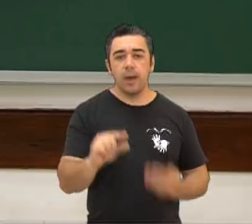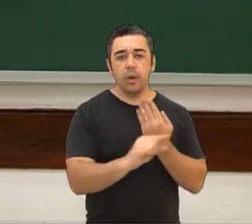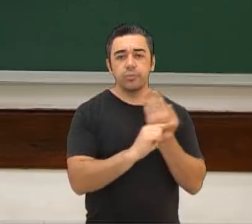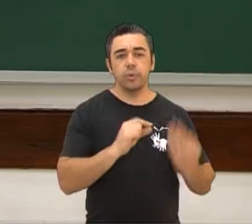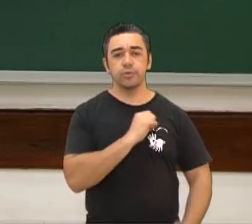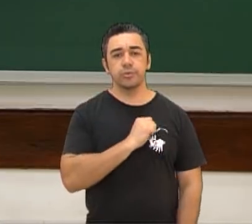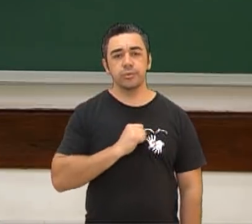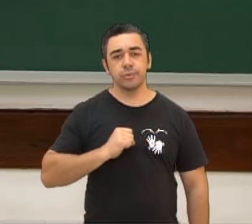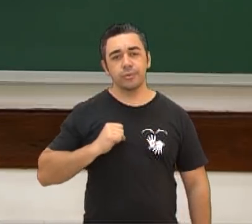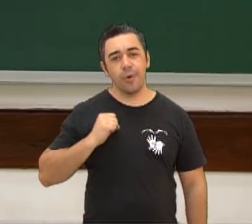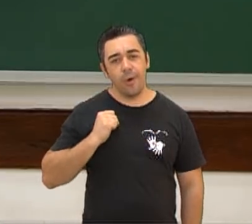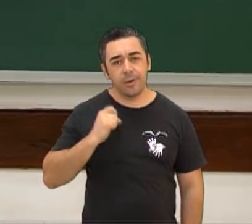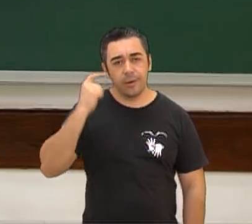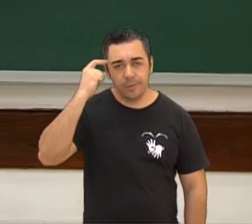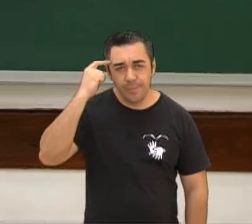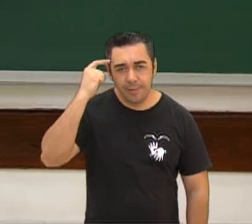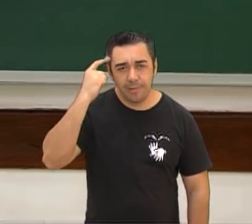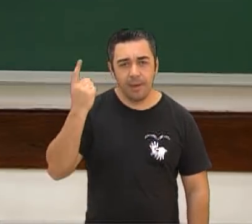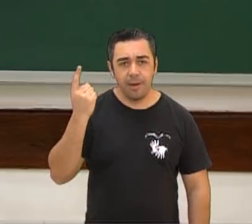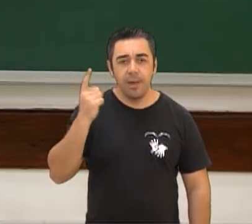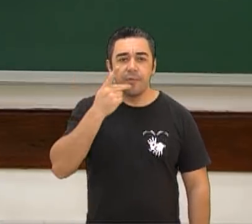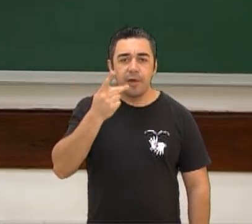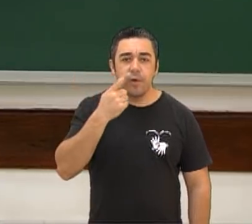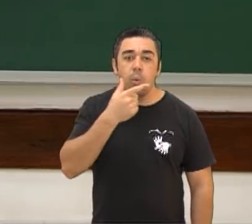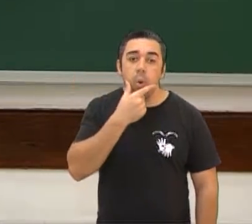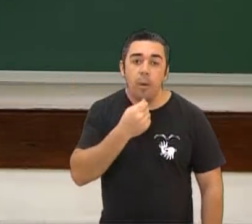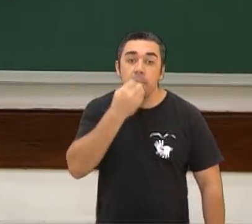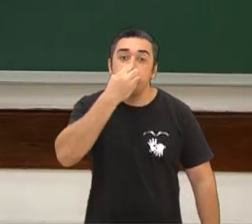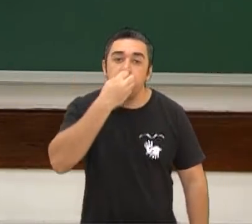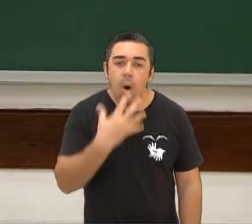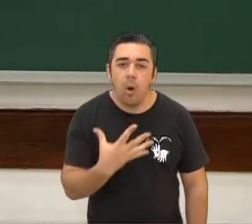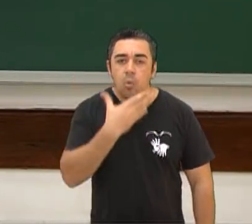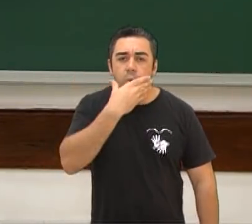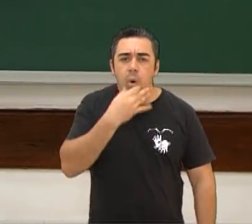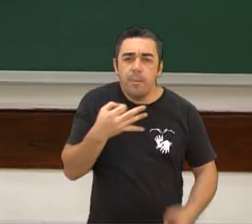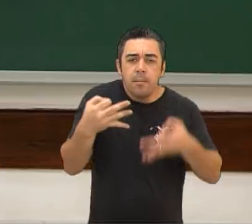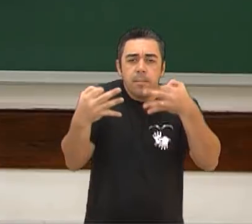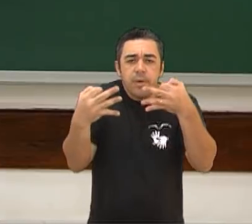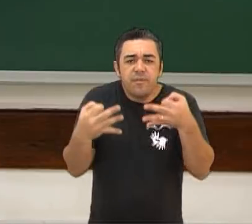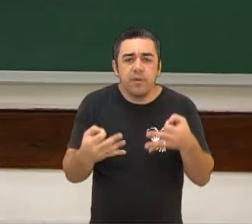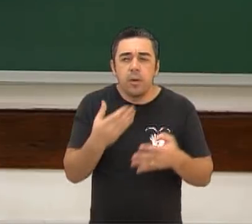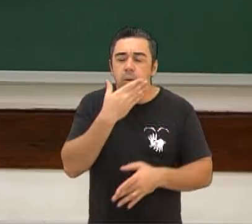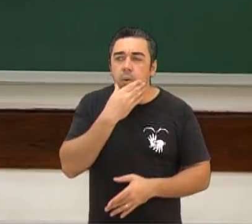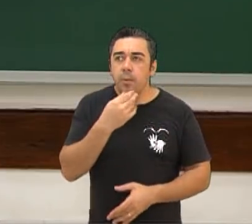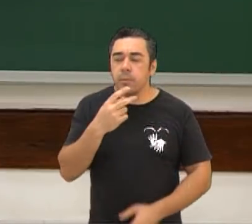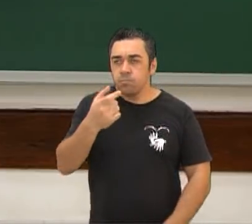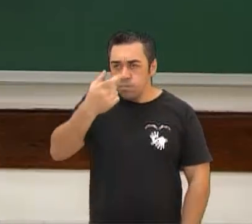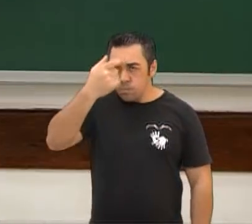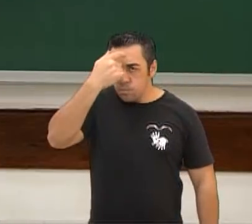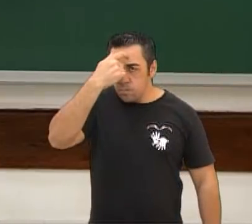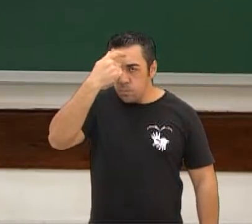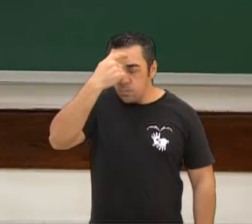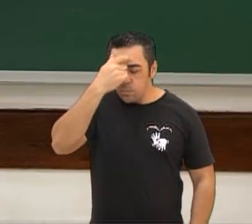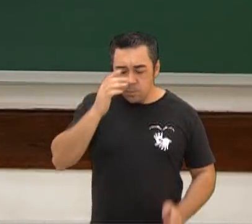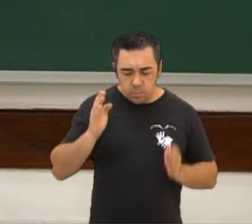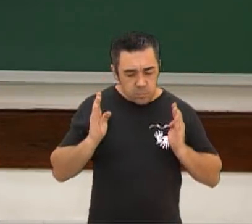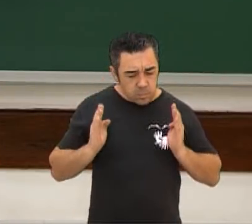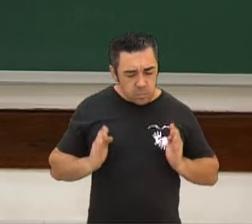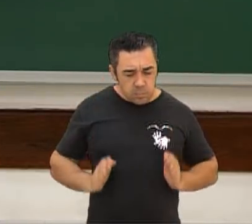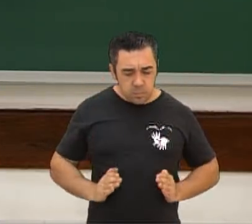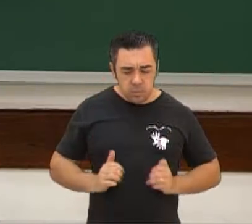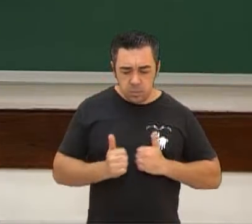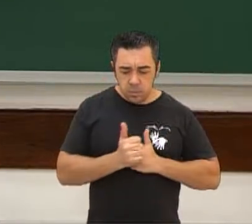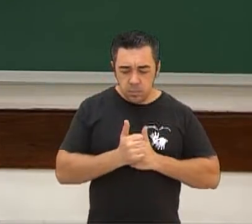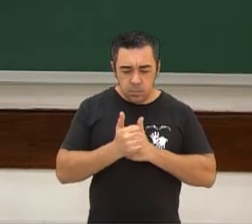nós estudamos diziam, né? De que o homem bom, o homem ideal, o homem perfeito é aquele puramente racional, ordenado, apolíneo,